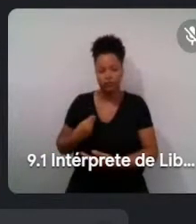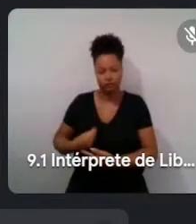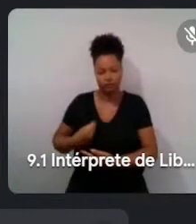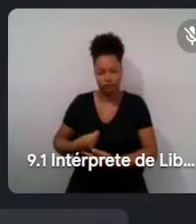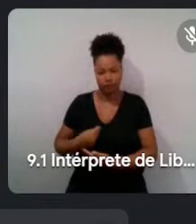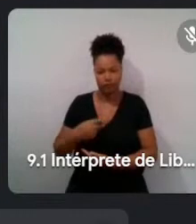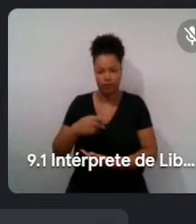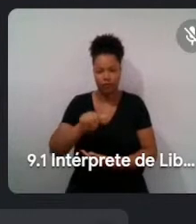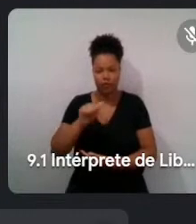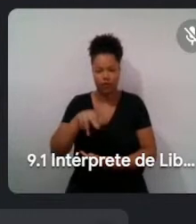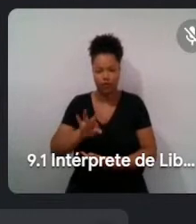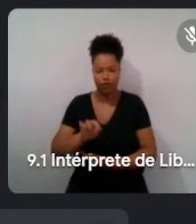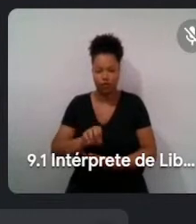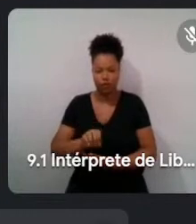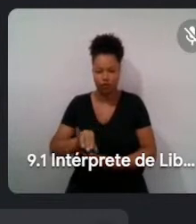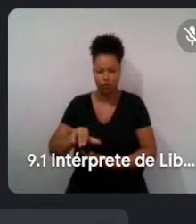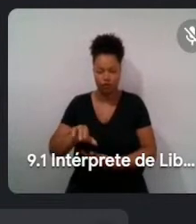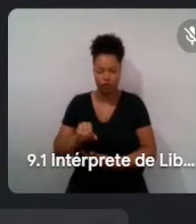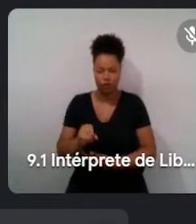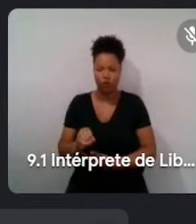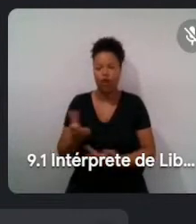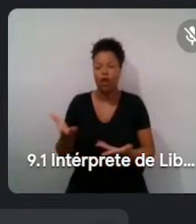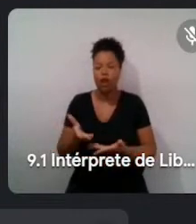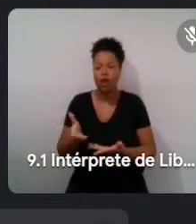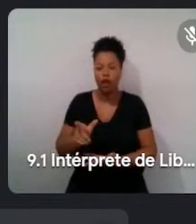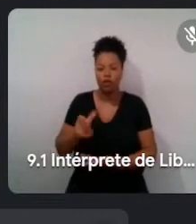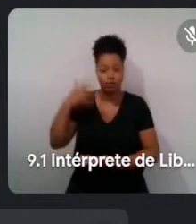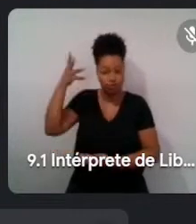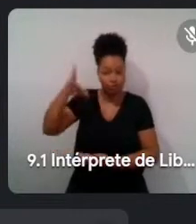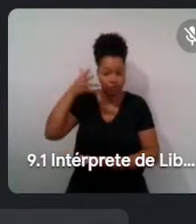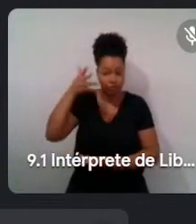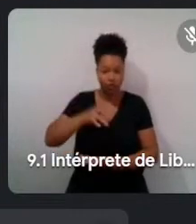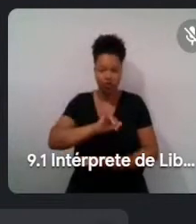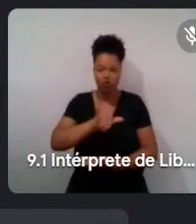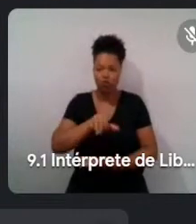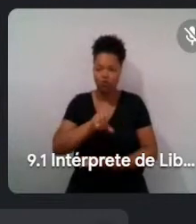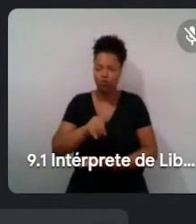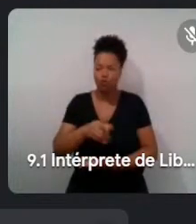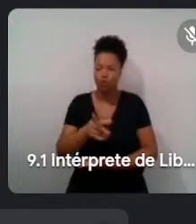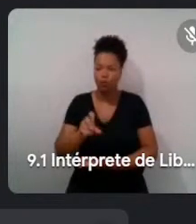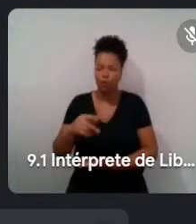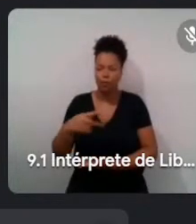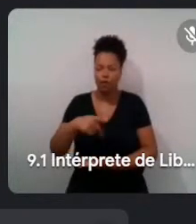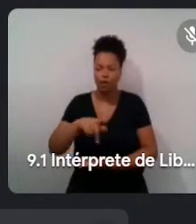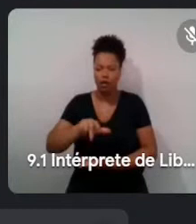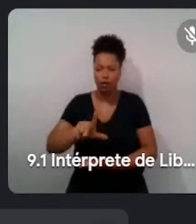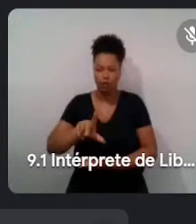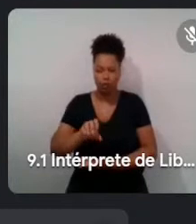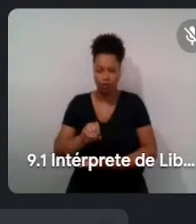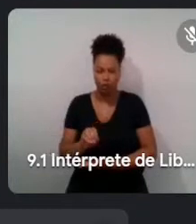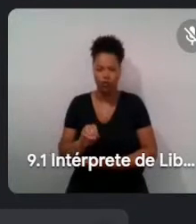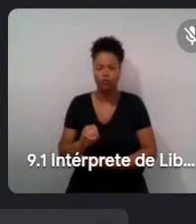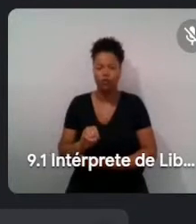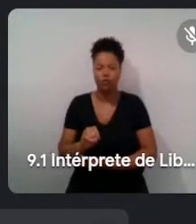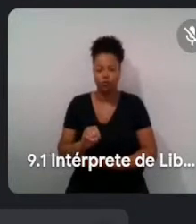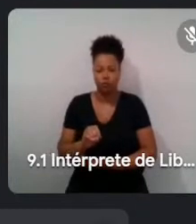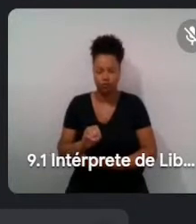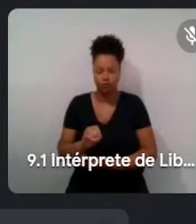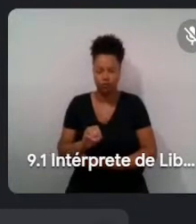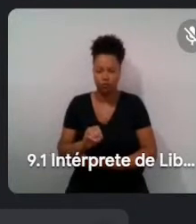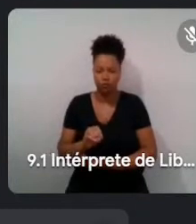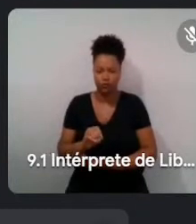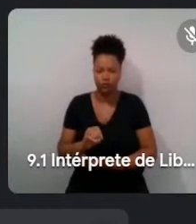e concedo a palavra pelo prazo regimental ao doutor João Paula Rodrigues, viu, doutor João Paulo, cientificando Vossa Excelência